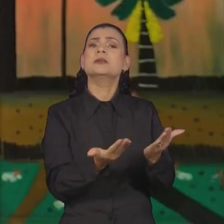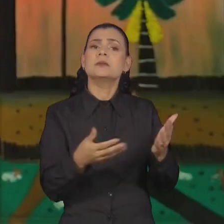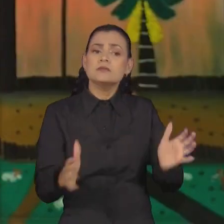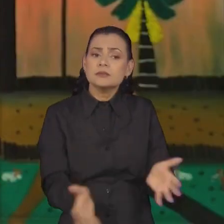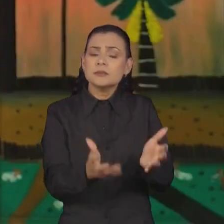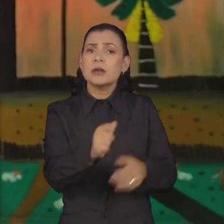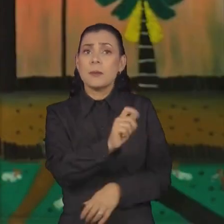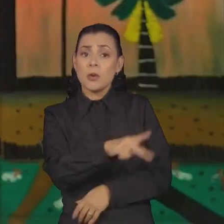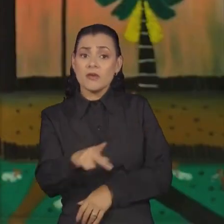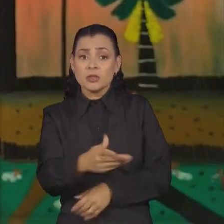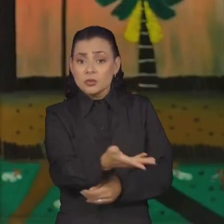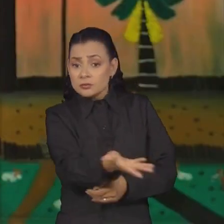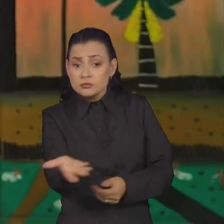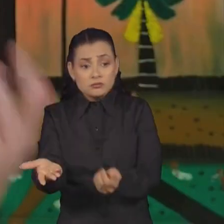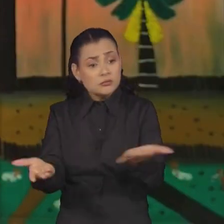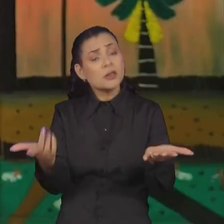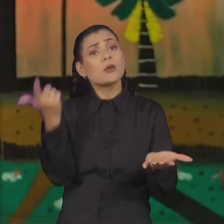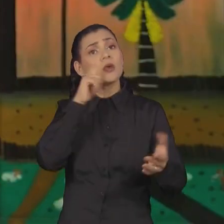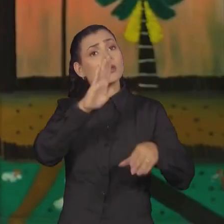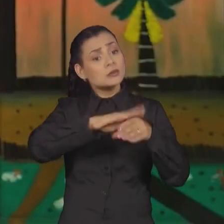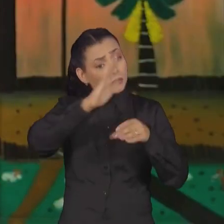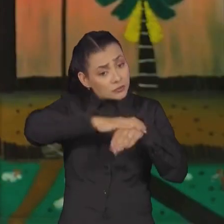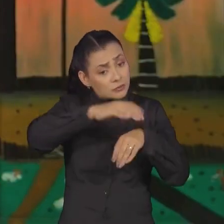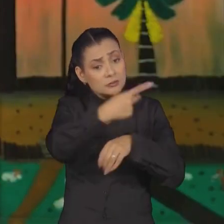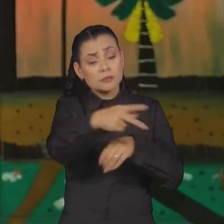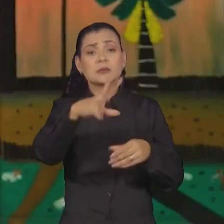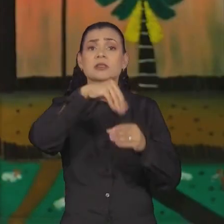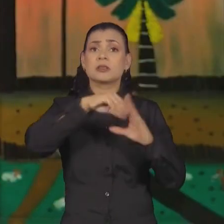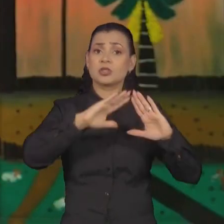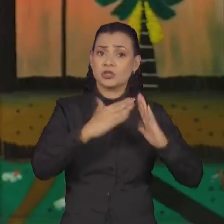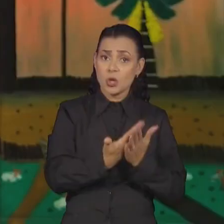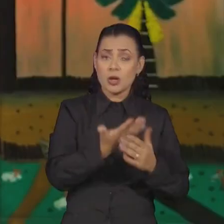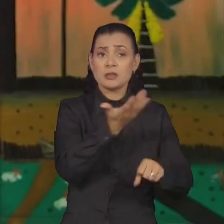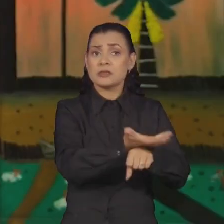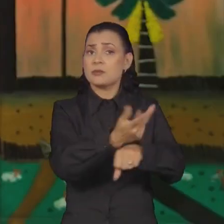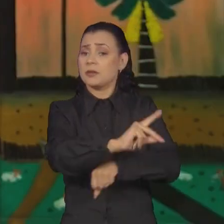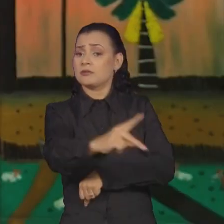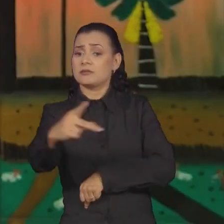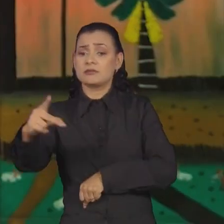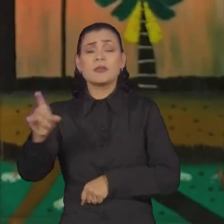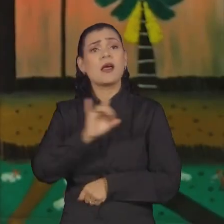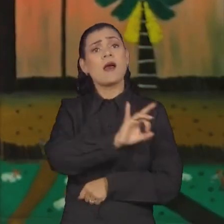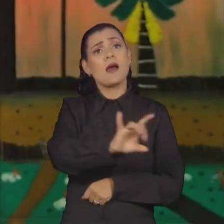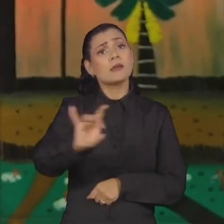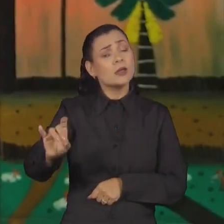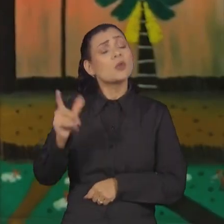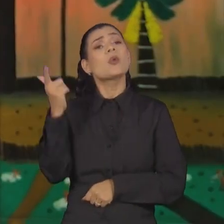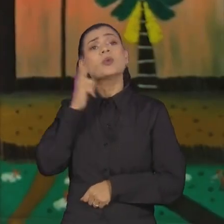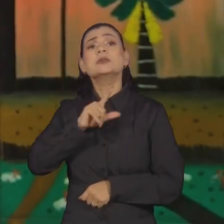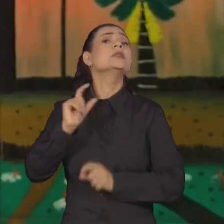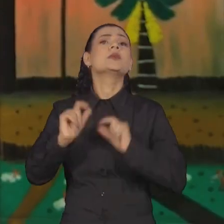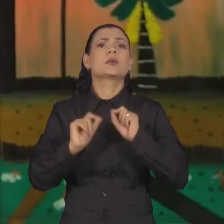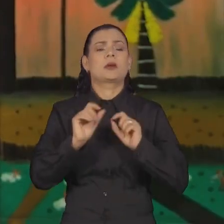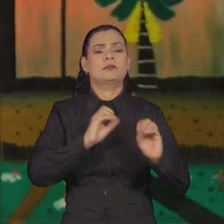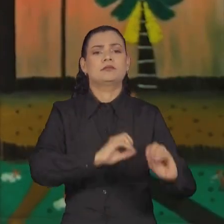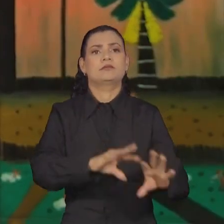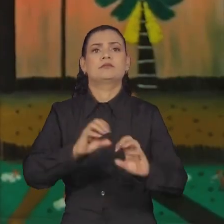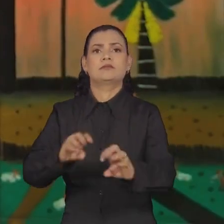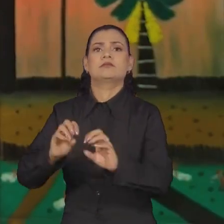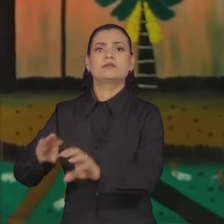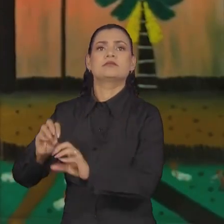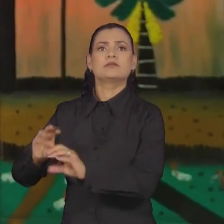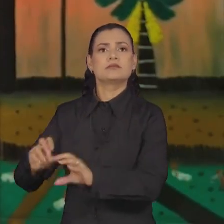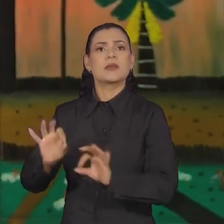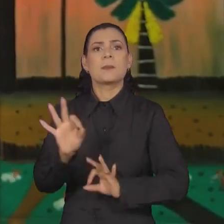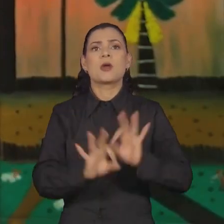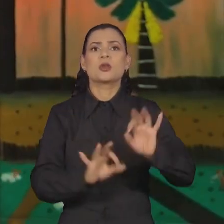os participantes possam desenvolver na sua escola, nas disciplinas em que estiverem ou por meio de projetos, o que a gente chama de